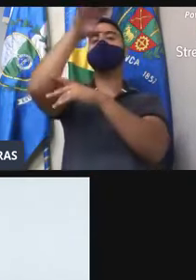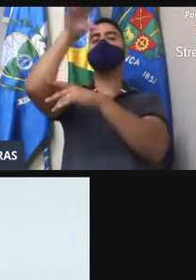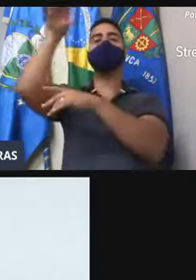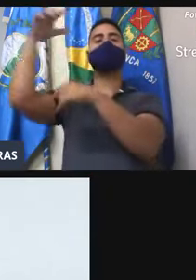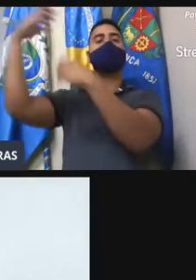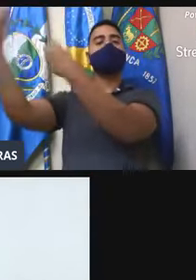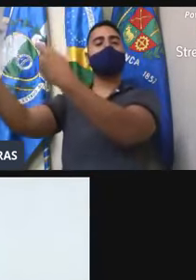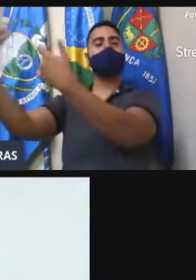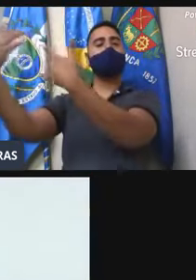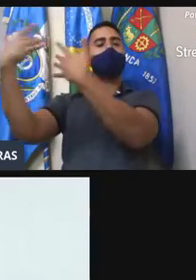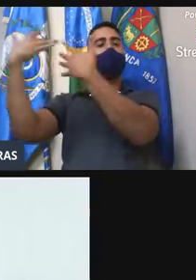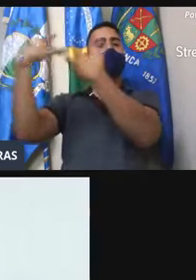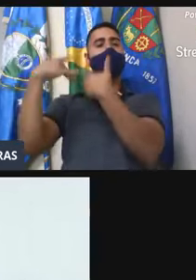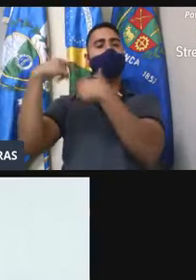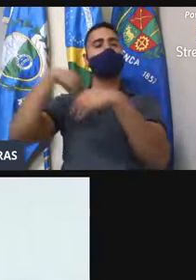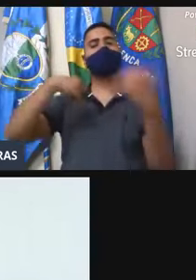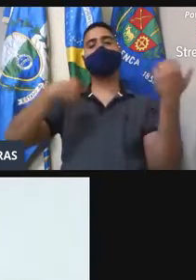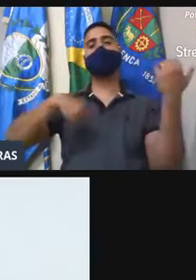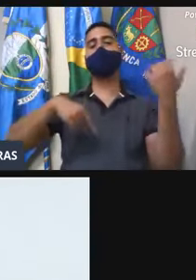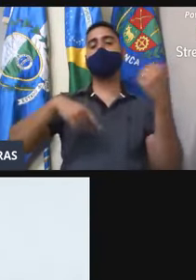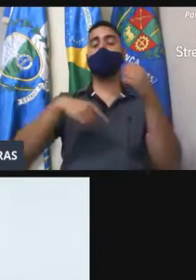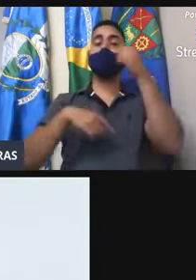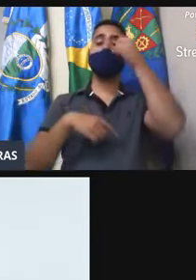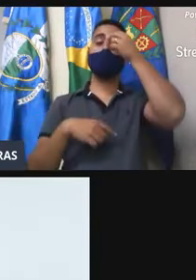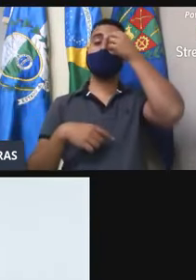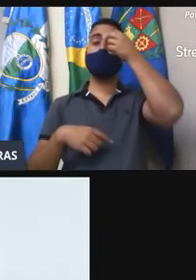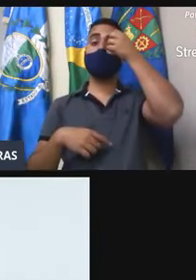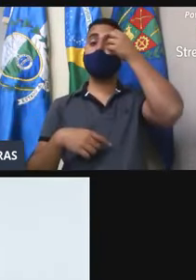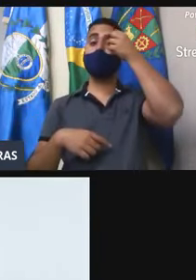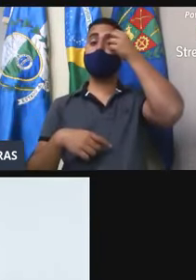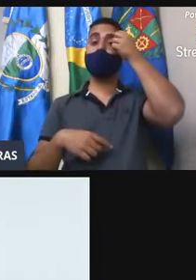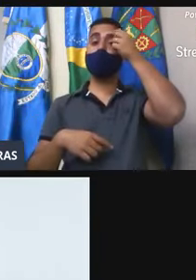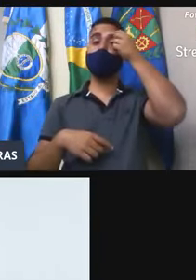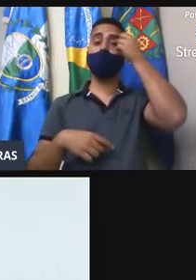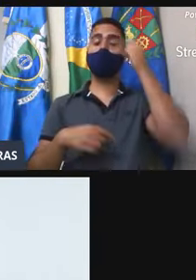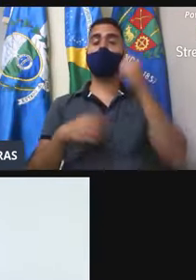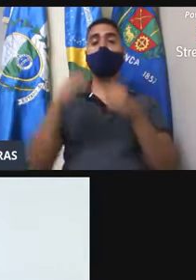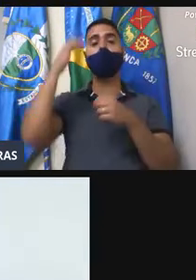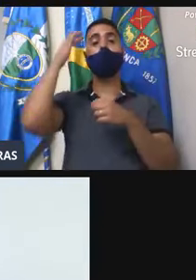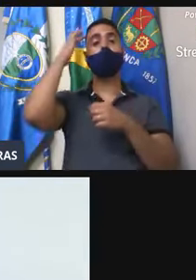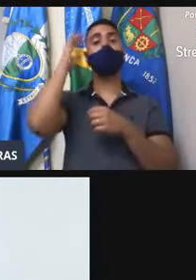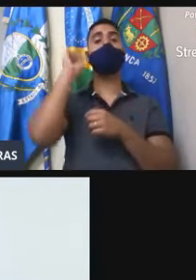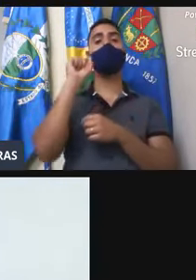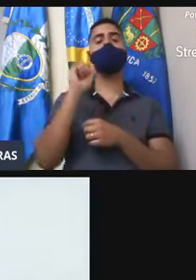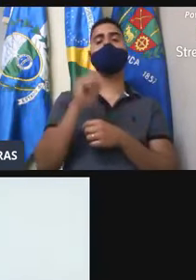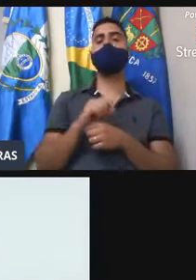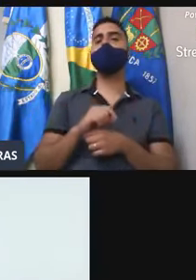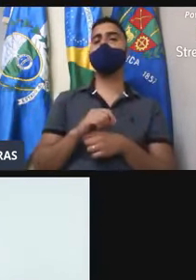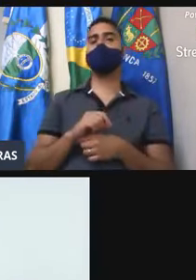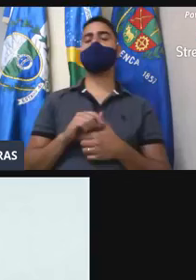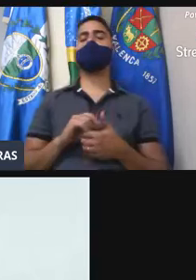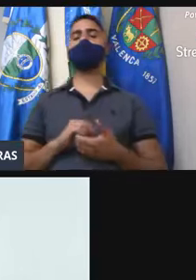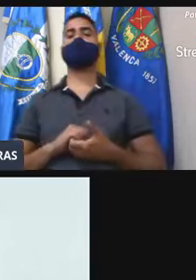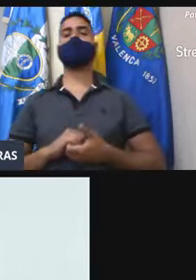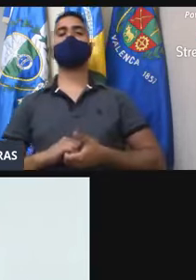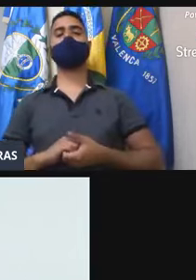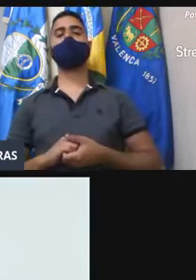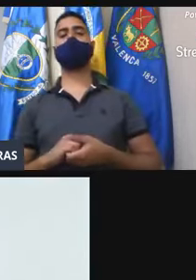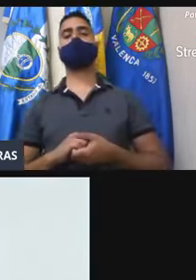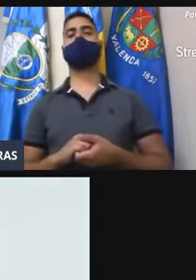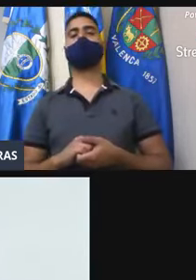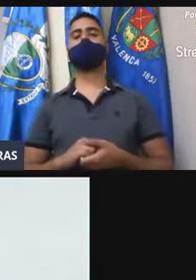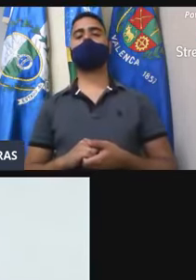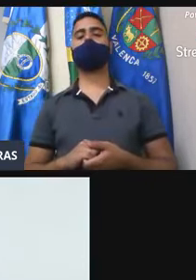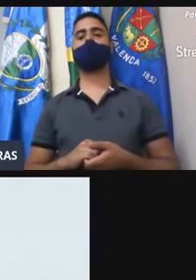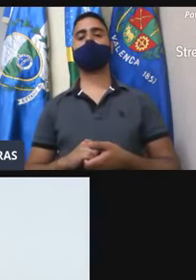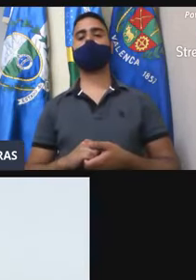turistas que agora adentram no distrito. Então, eu acho que mais dignificante e mais, é uma maneira